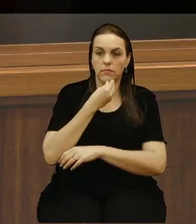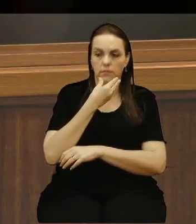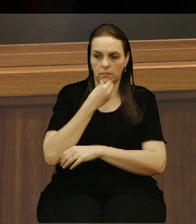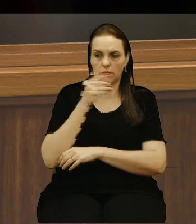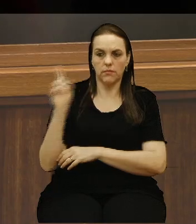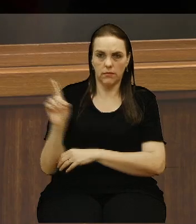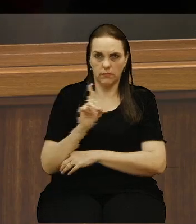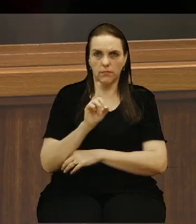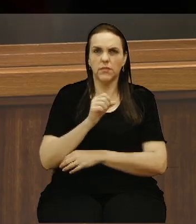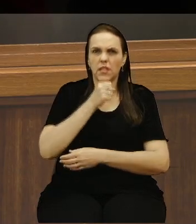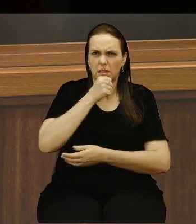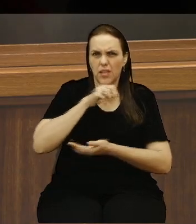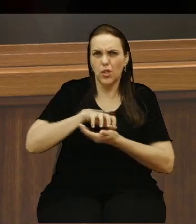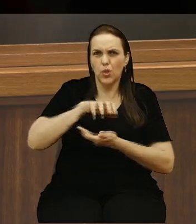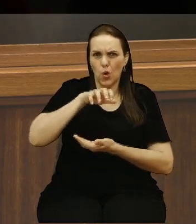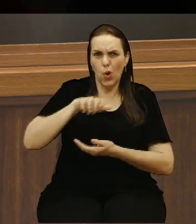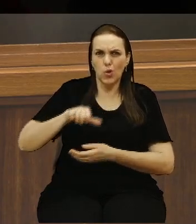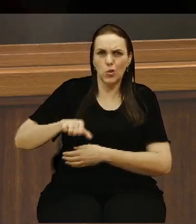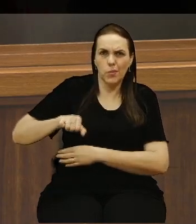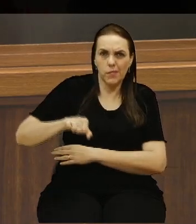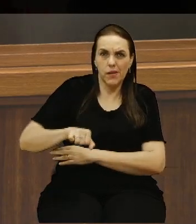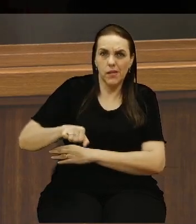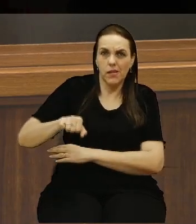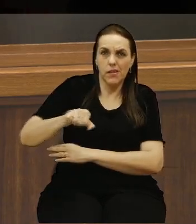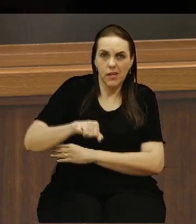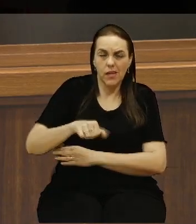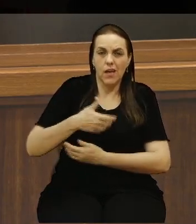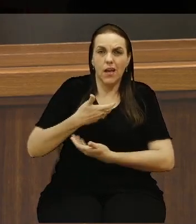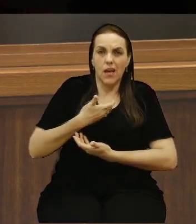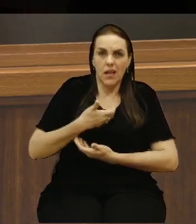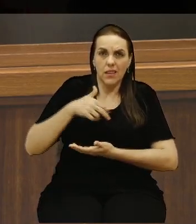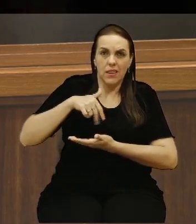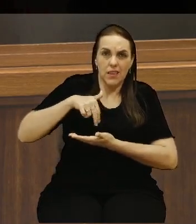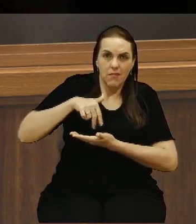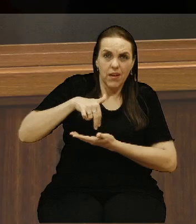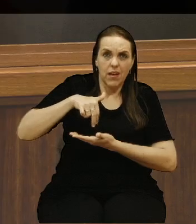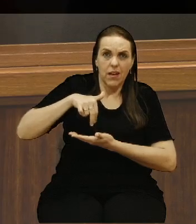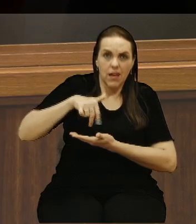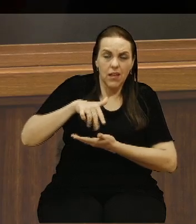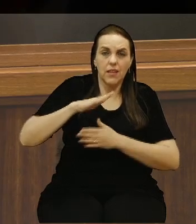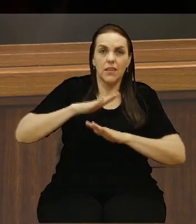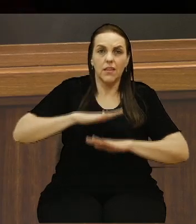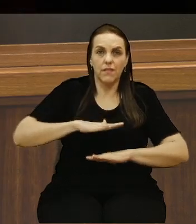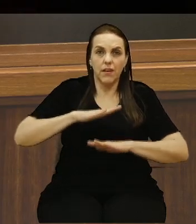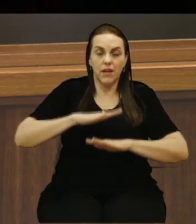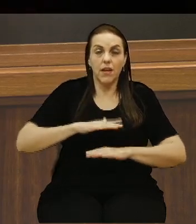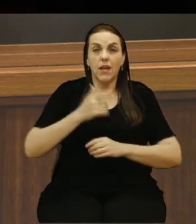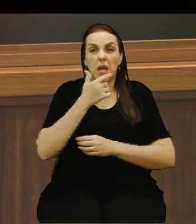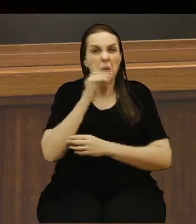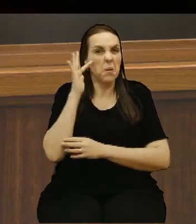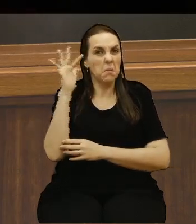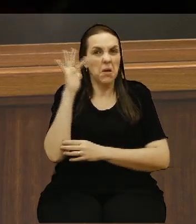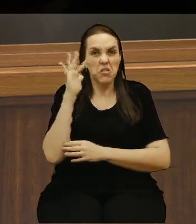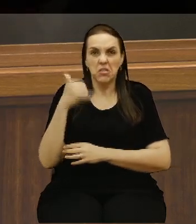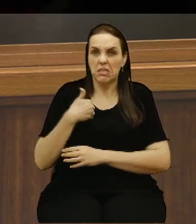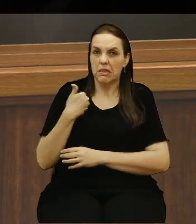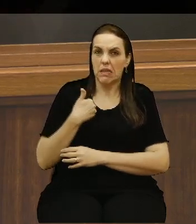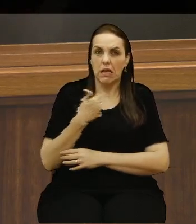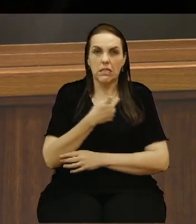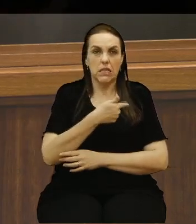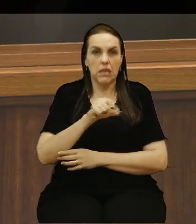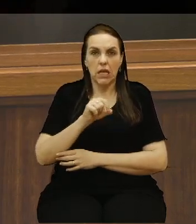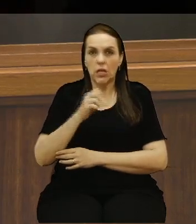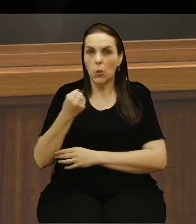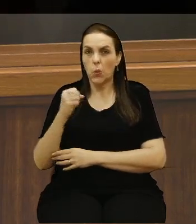de bengala, caminhando muito devagar. Um senhor, eu imagino que na faixa dos 70, 80